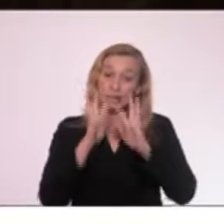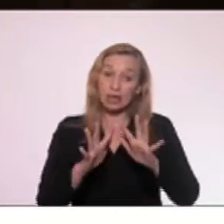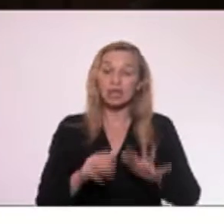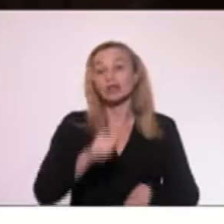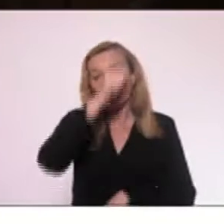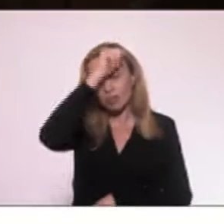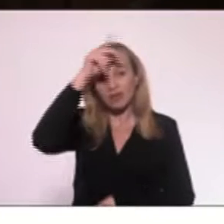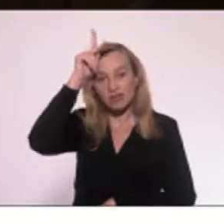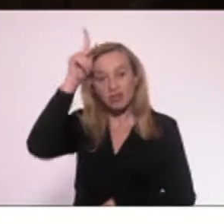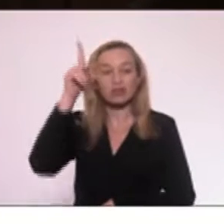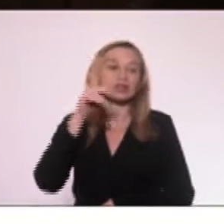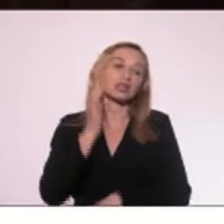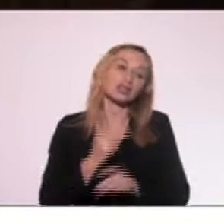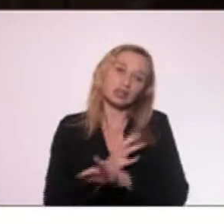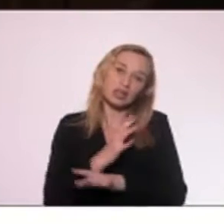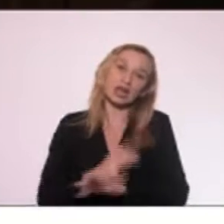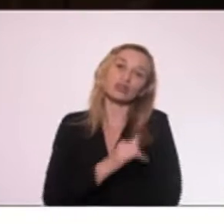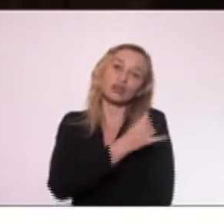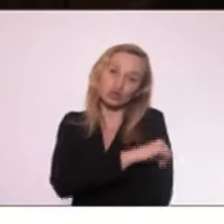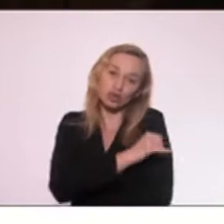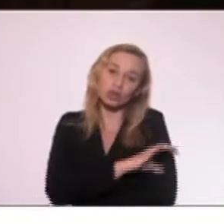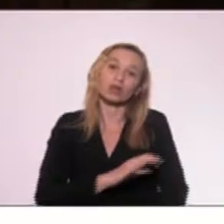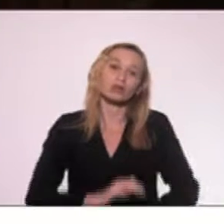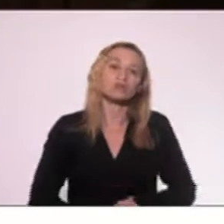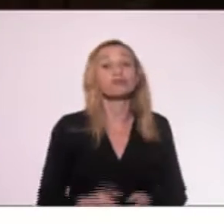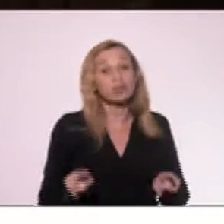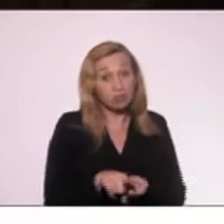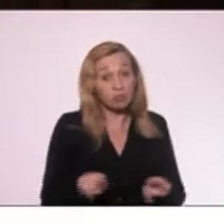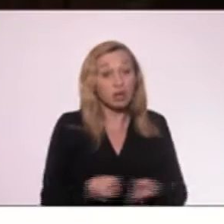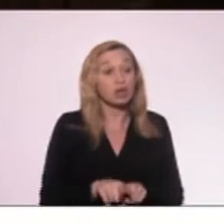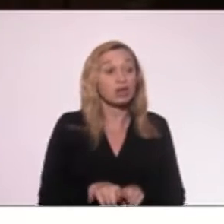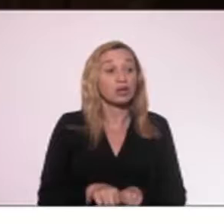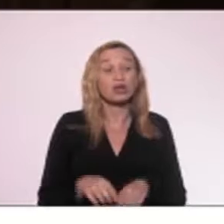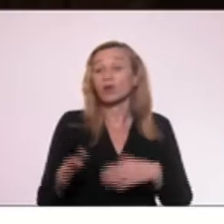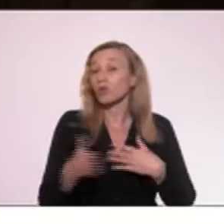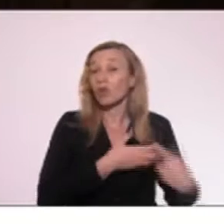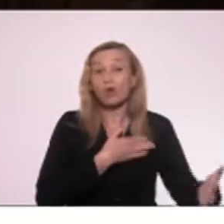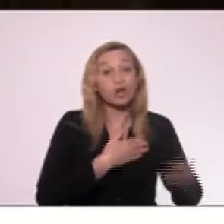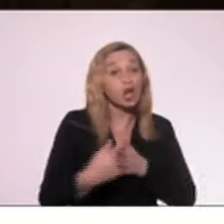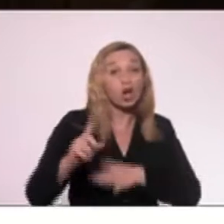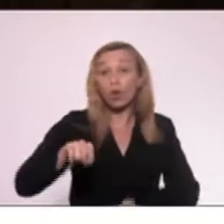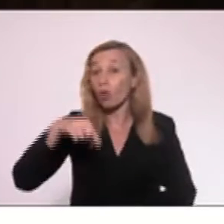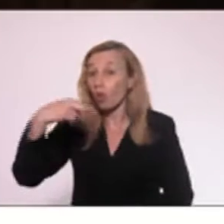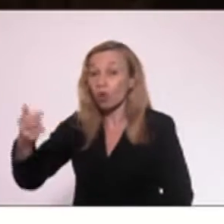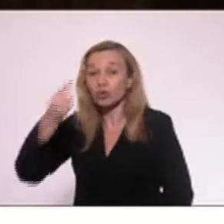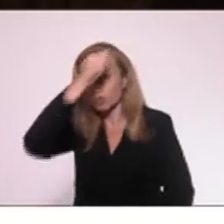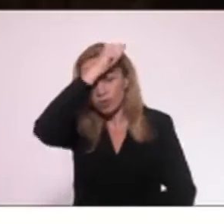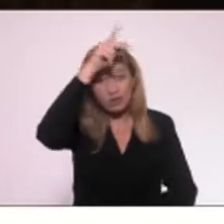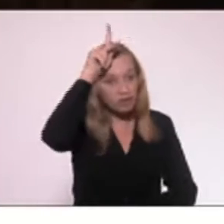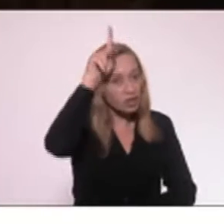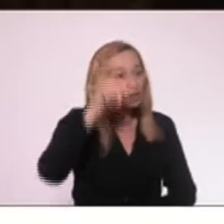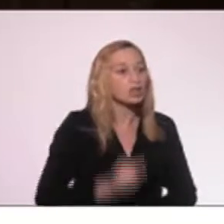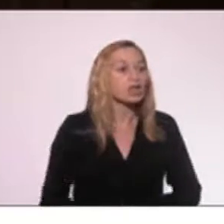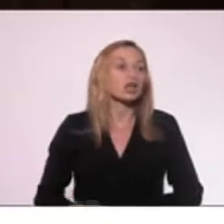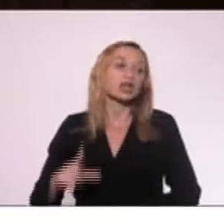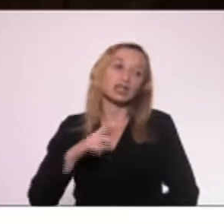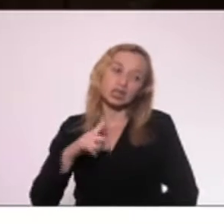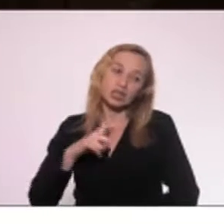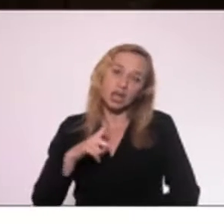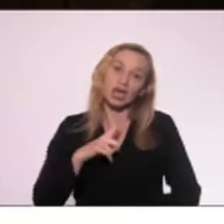senhor prefeito da cidade do Rio de Janeiro, mas que vale também para qualquer outra prefeitura que tenha